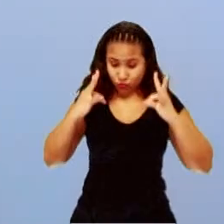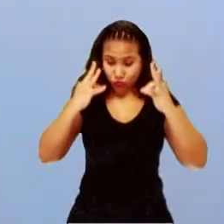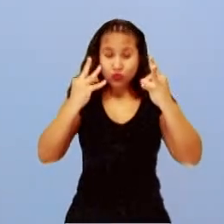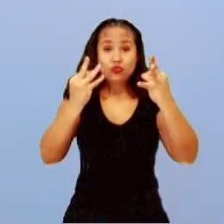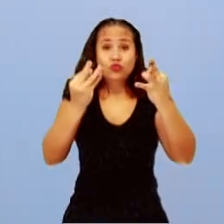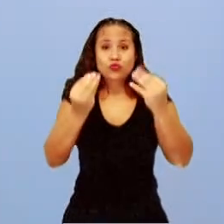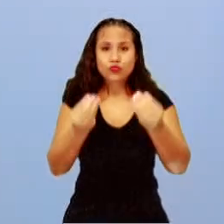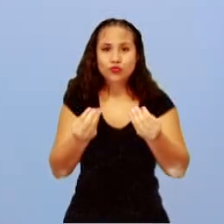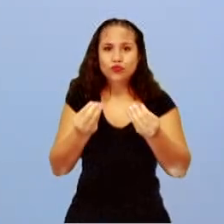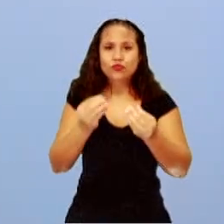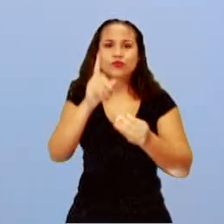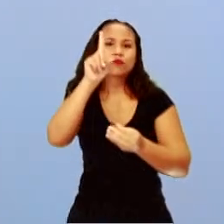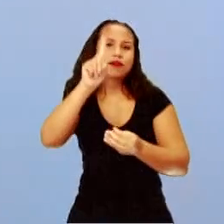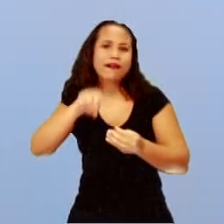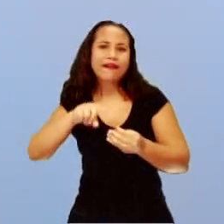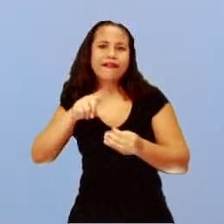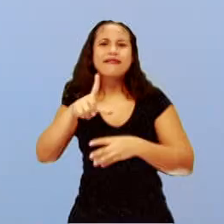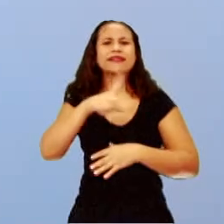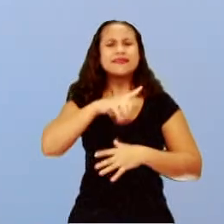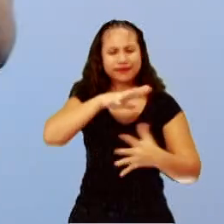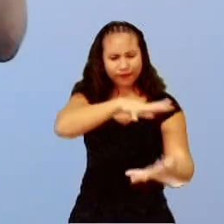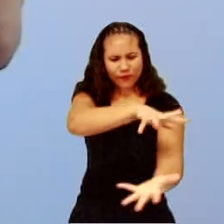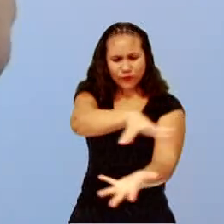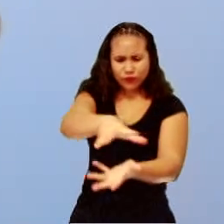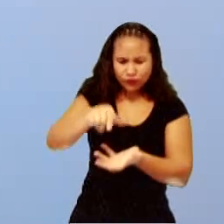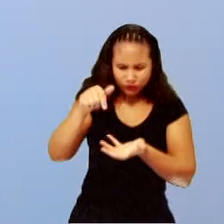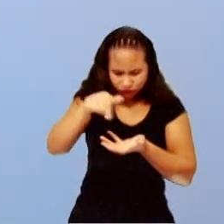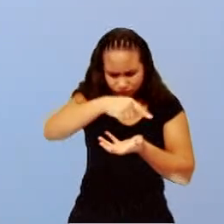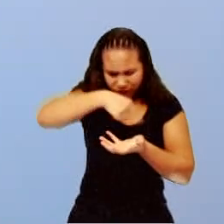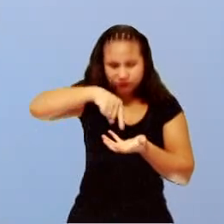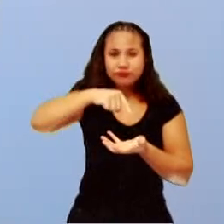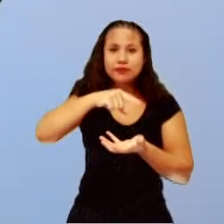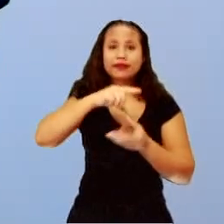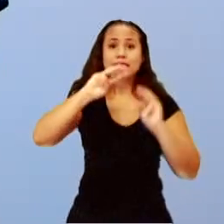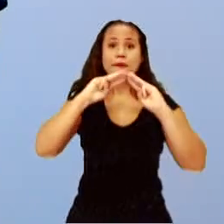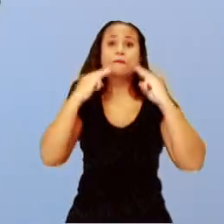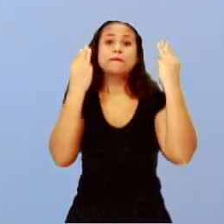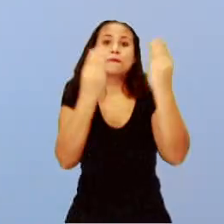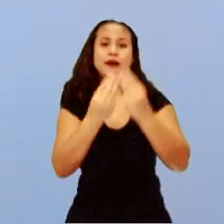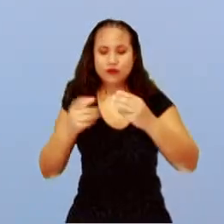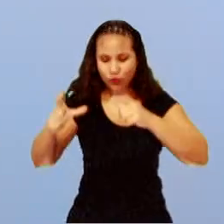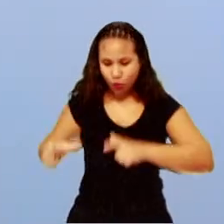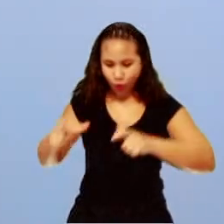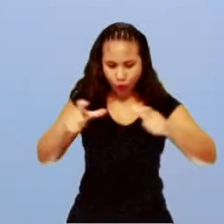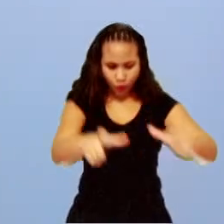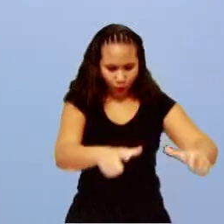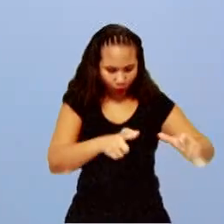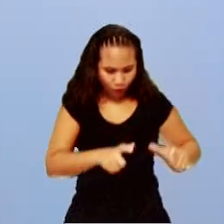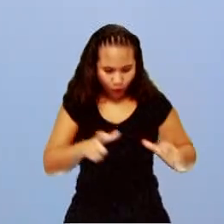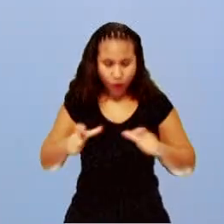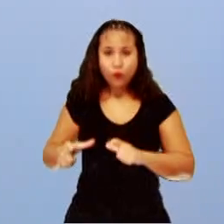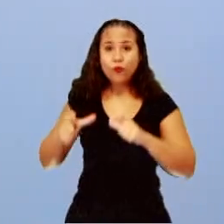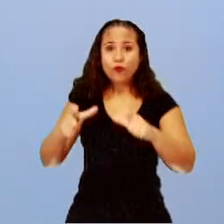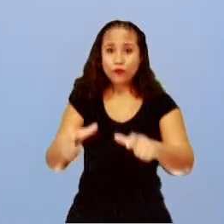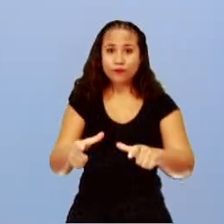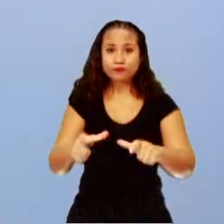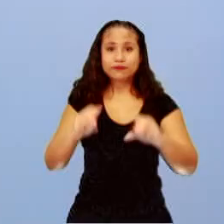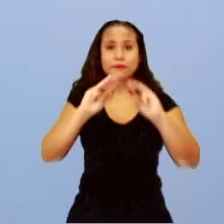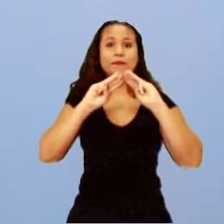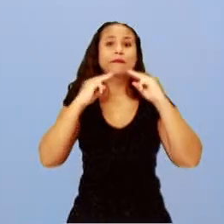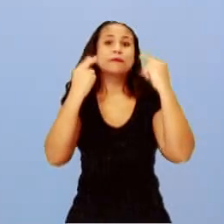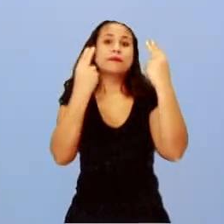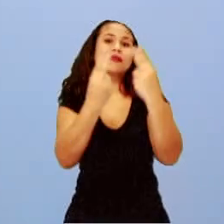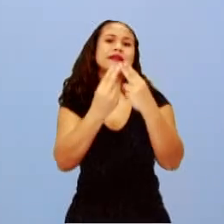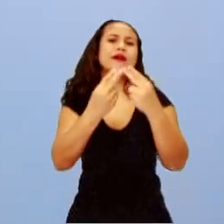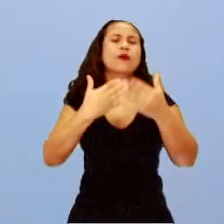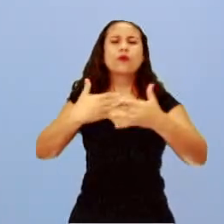tudo aquilo que tem na Terra, possui massa e ocupa lugar no espaço. E essa matéria pode